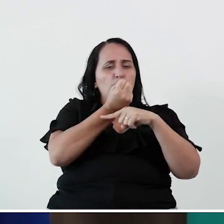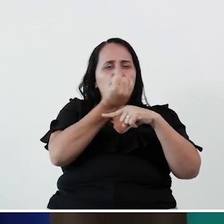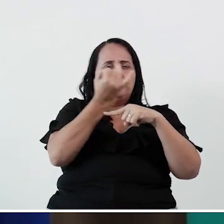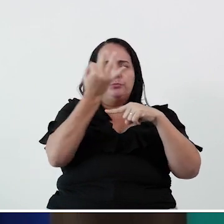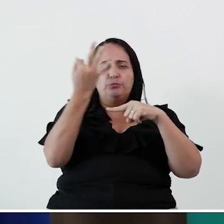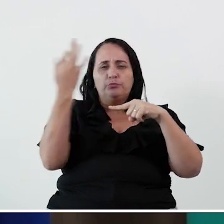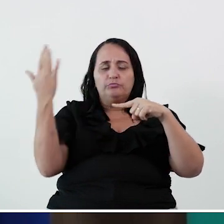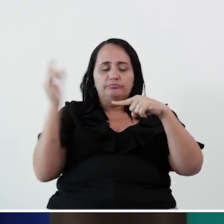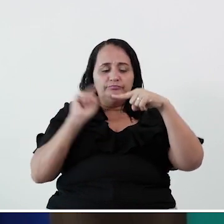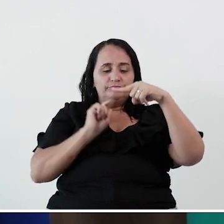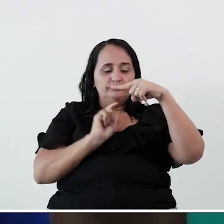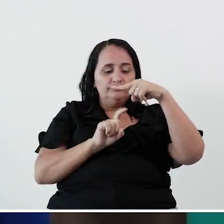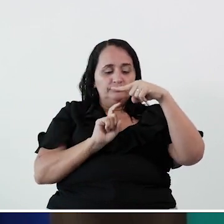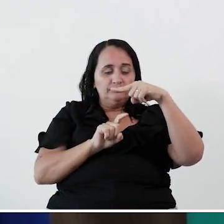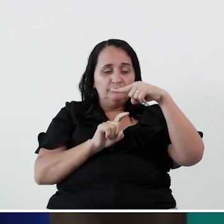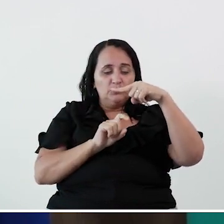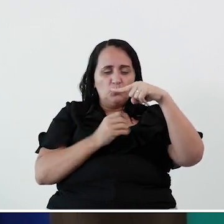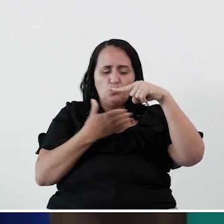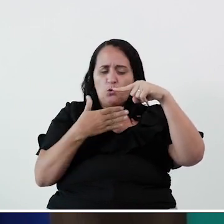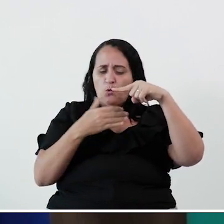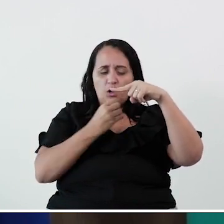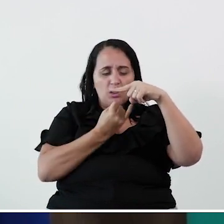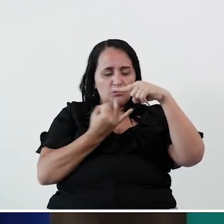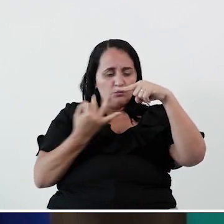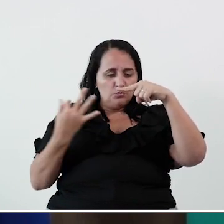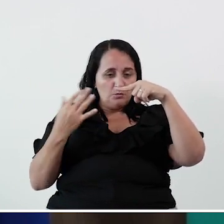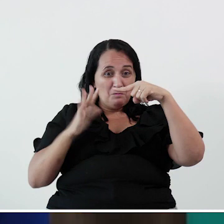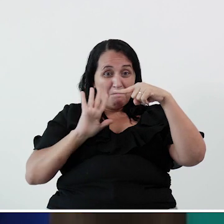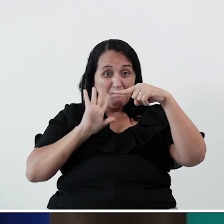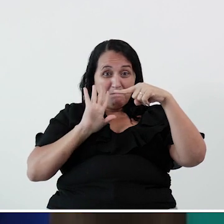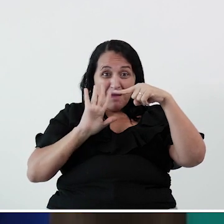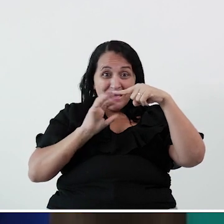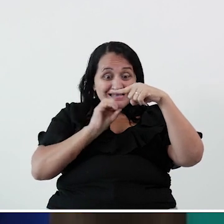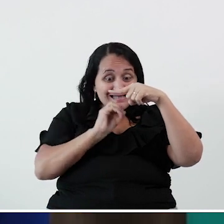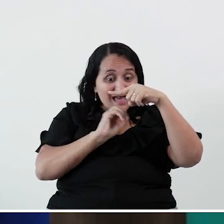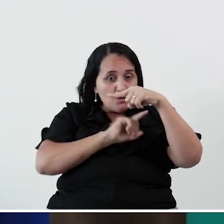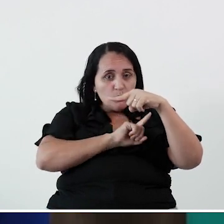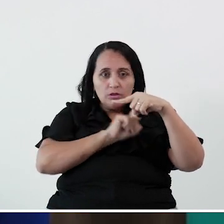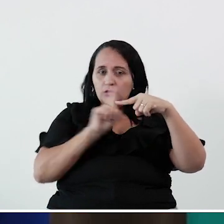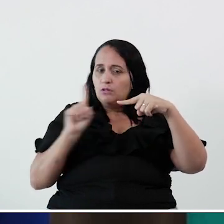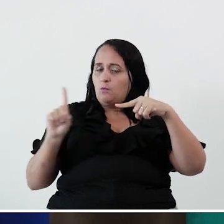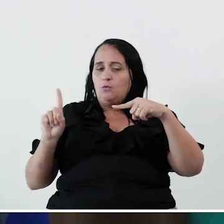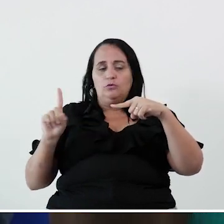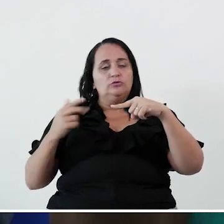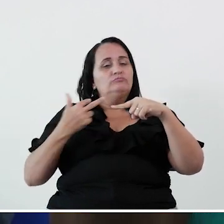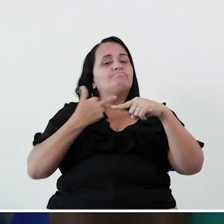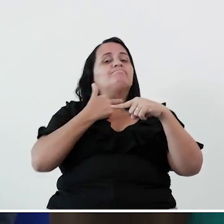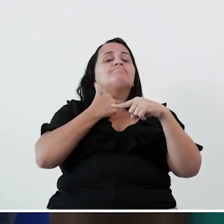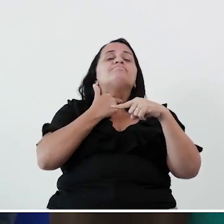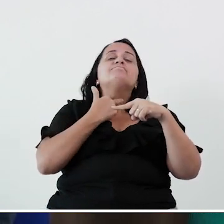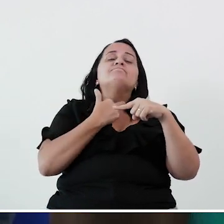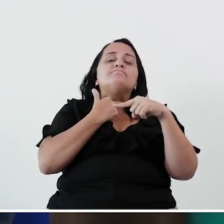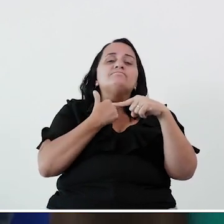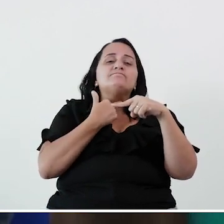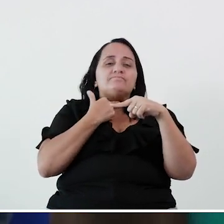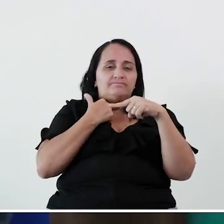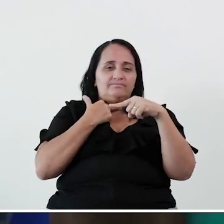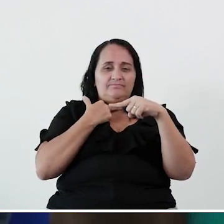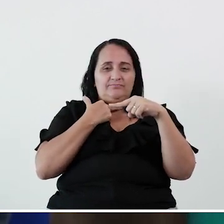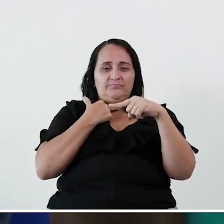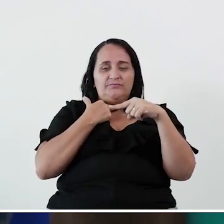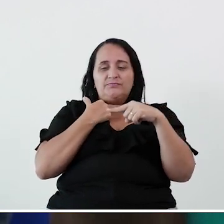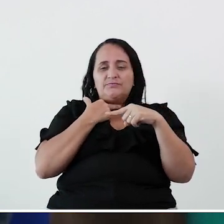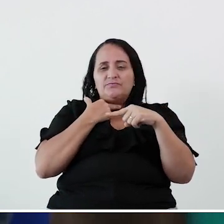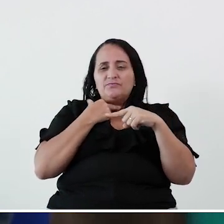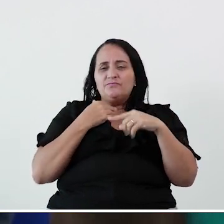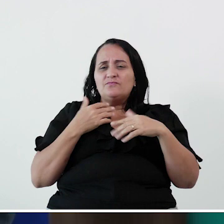inteiro. Aqui embaixo, qualquer número menos o zero. Bom, o que me leva a crer que